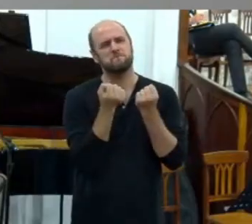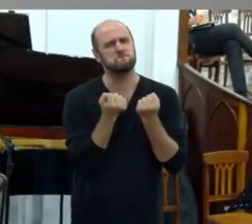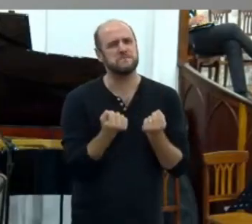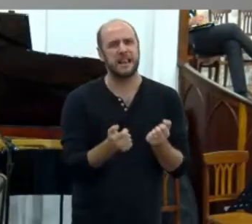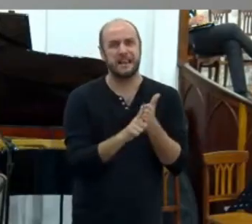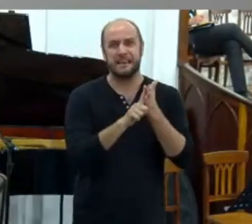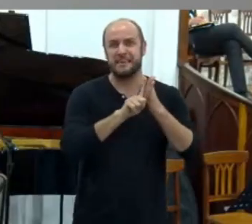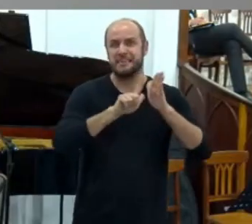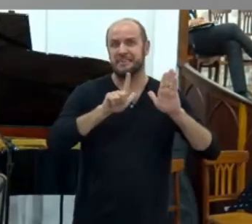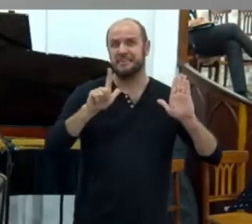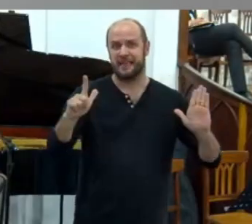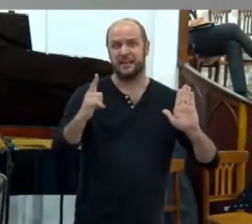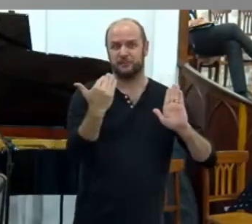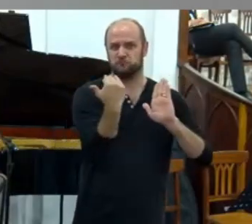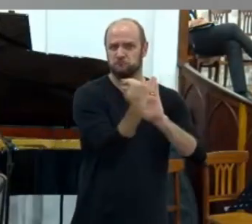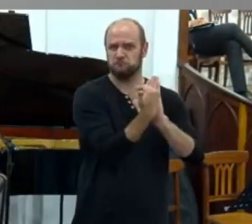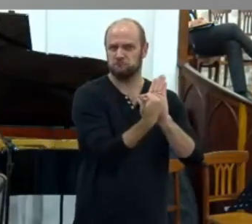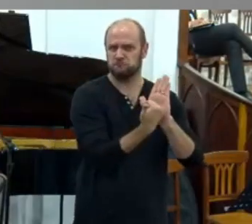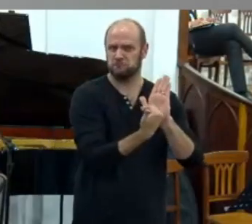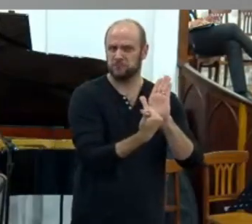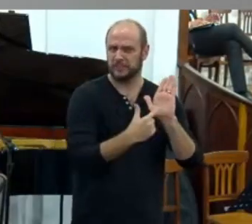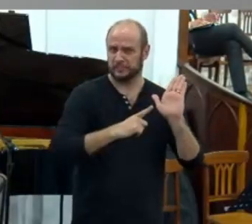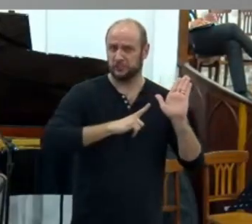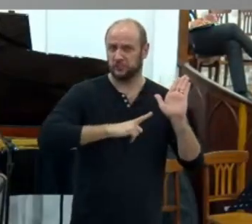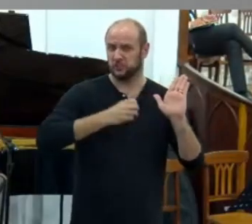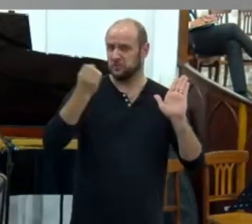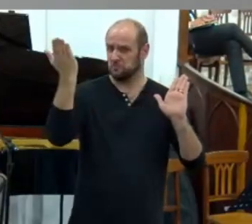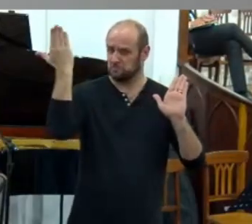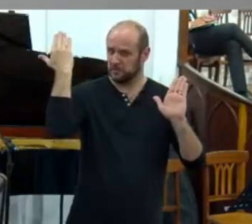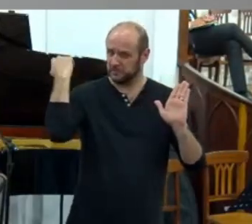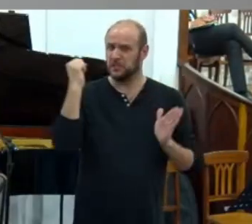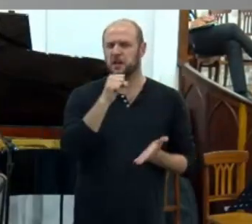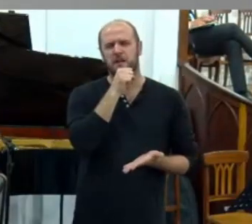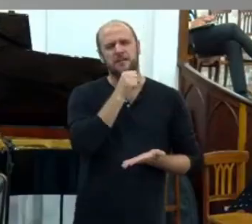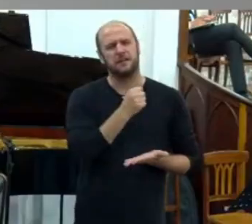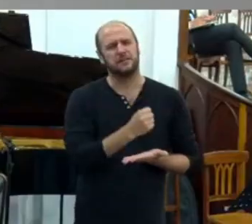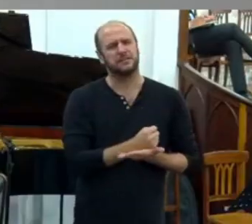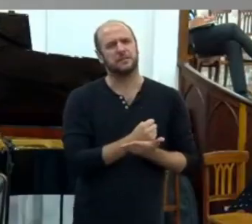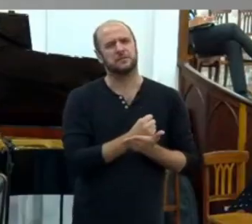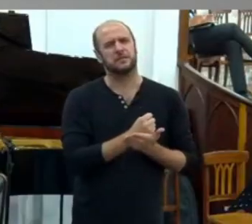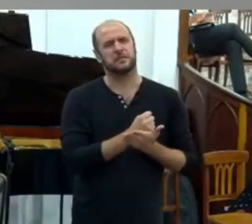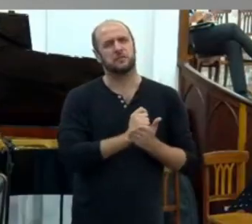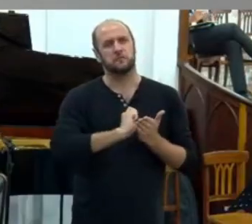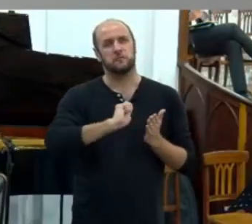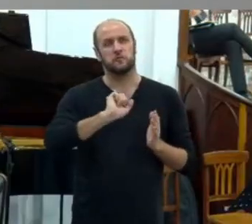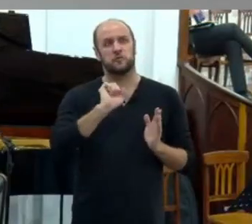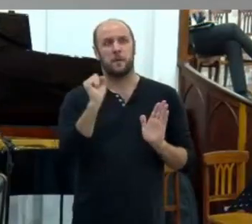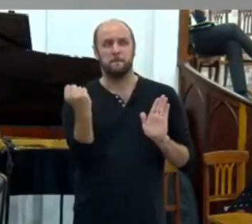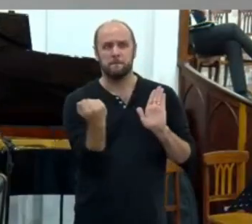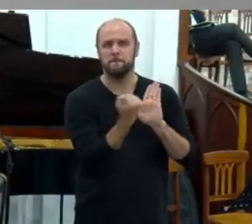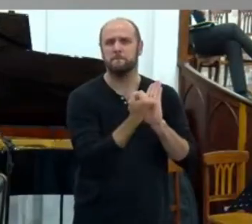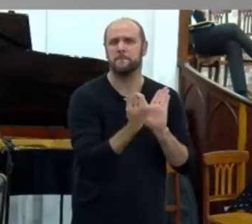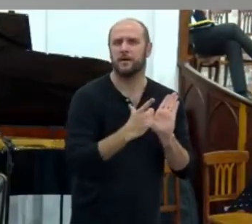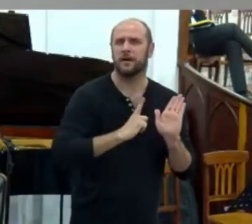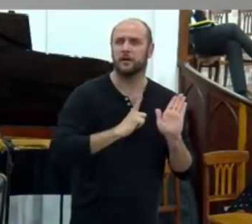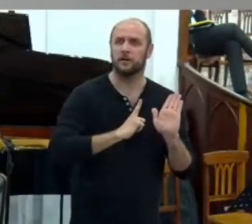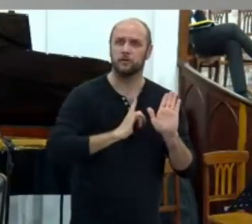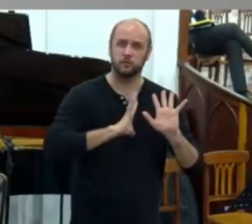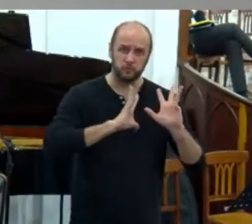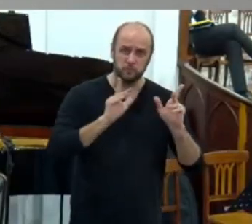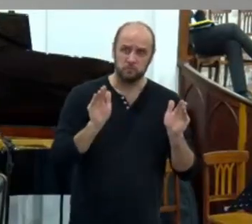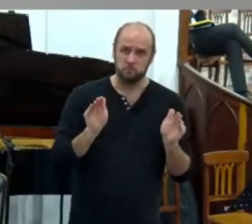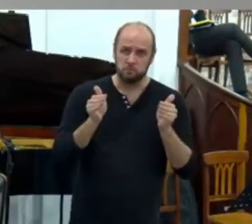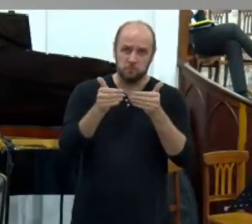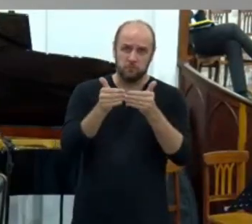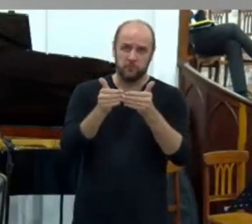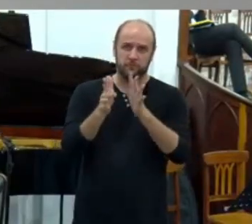leis cerimoniais, que tinham um significado, que era um símbolo e um sinal que apontavam para a